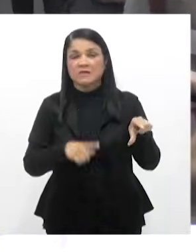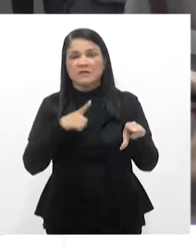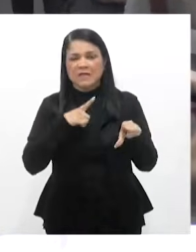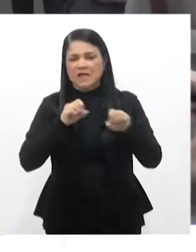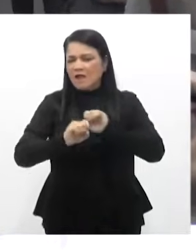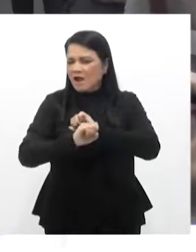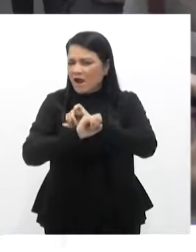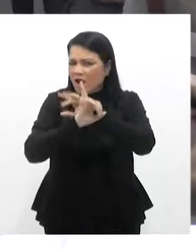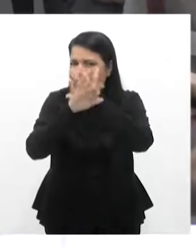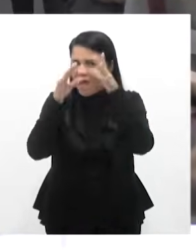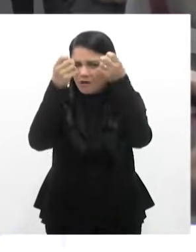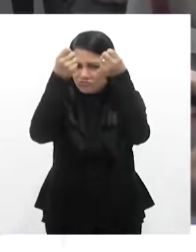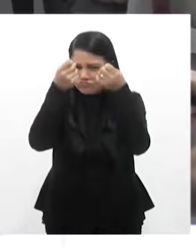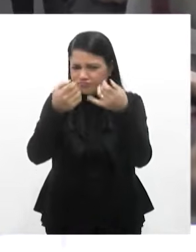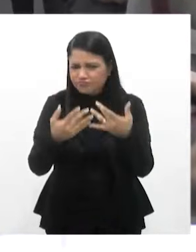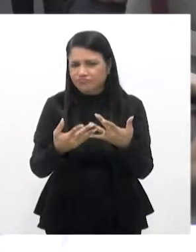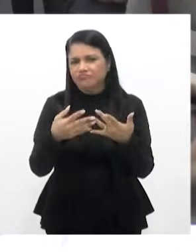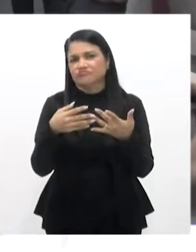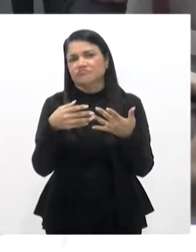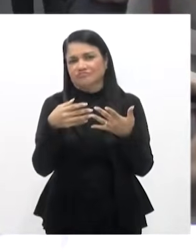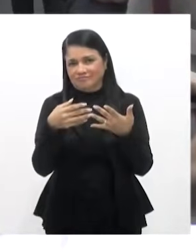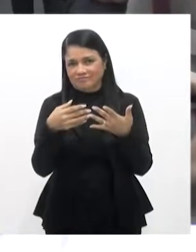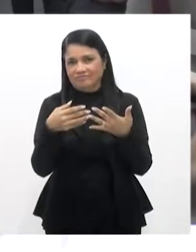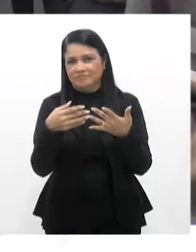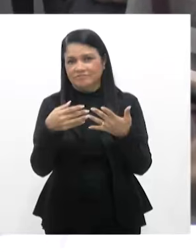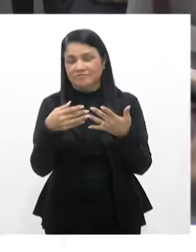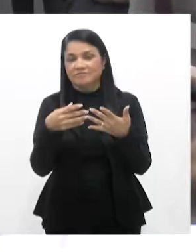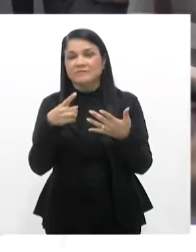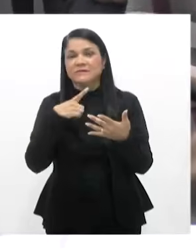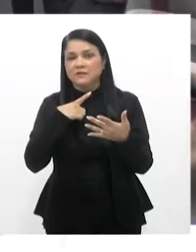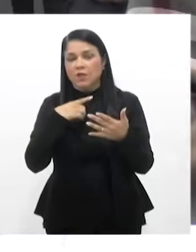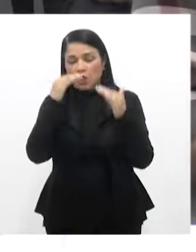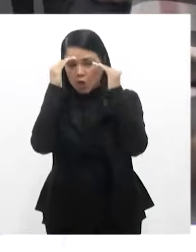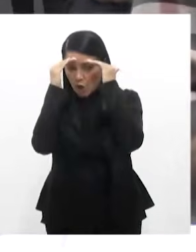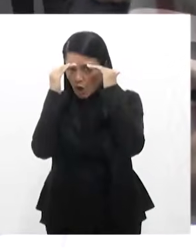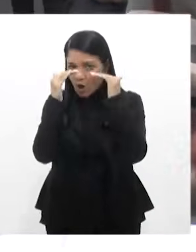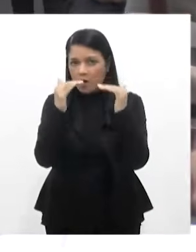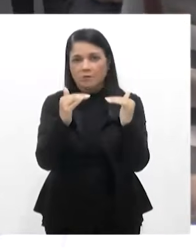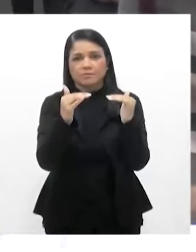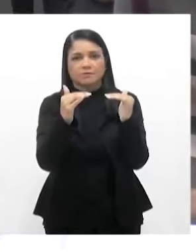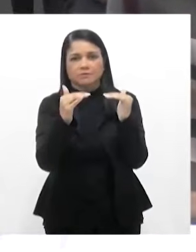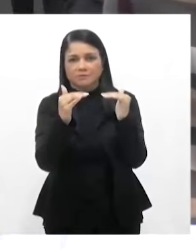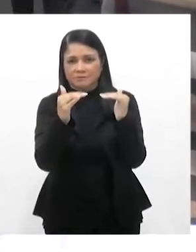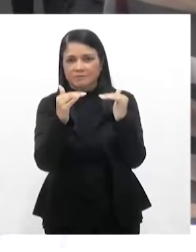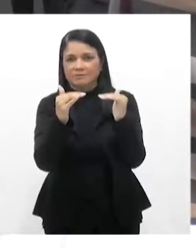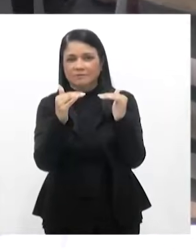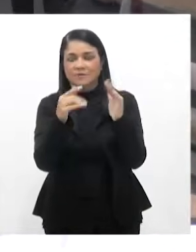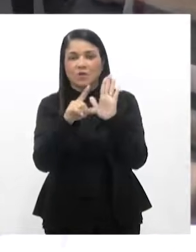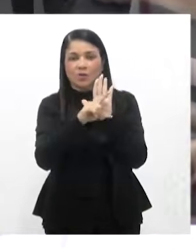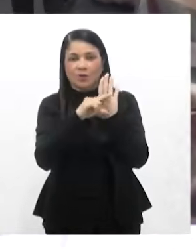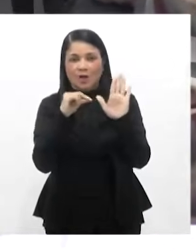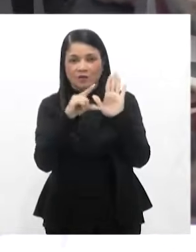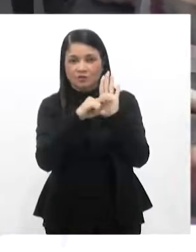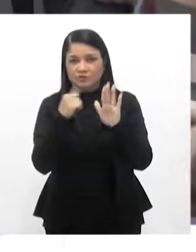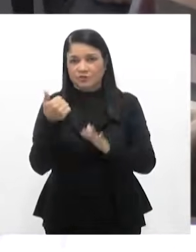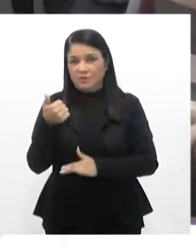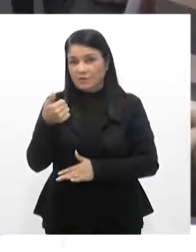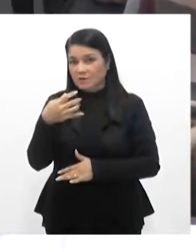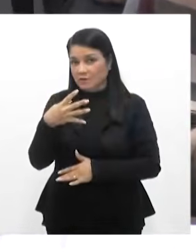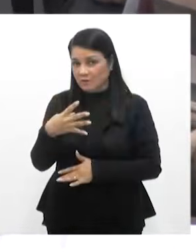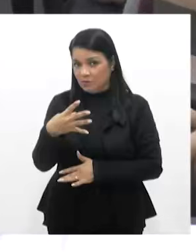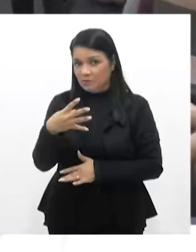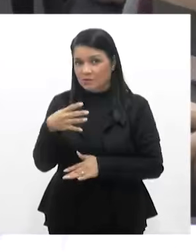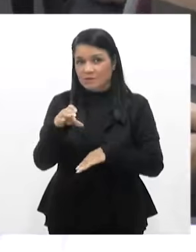forma clara, escrito, que tem que ter obediência ao artigo 14